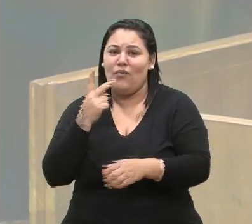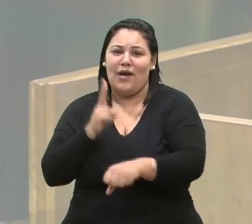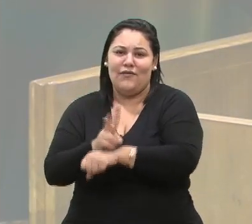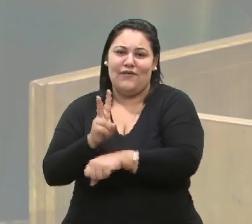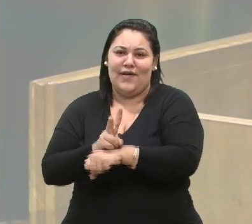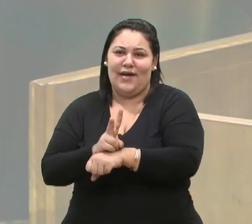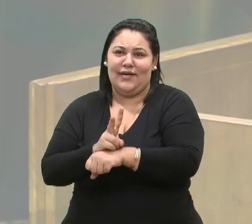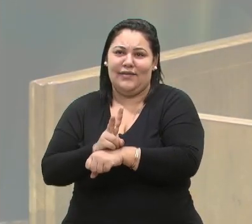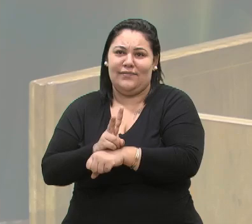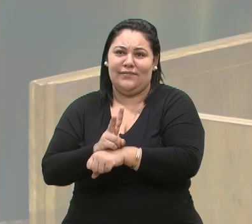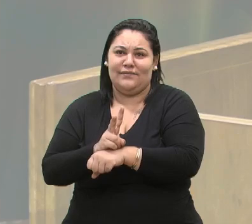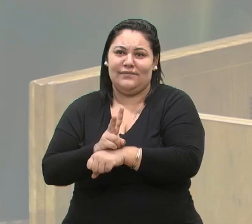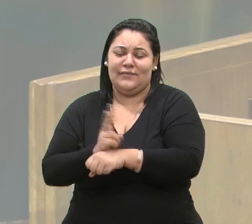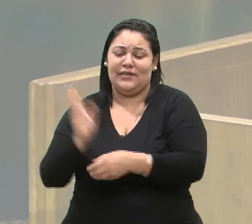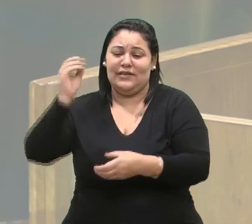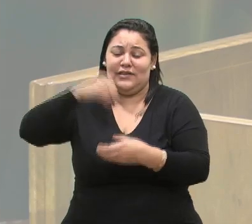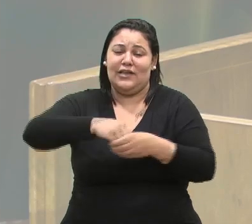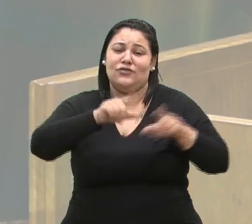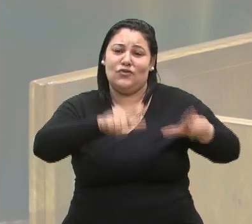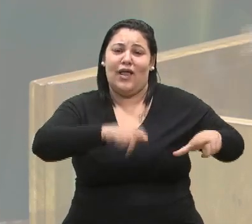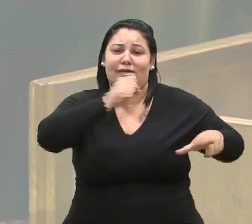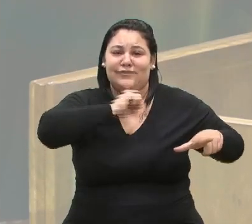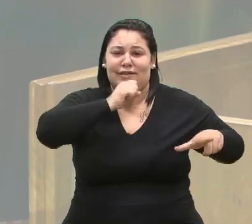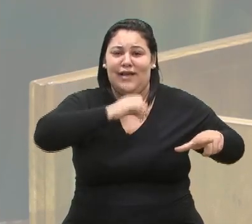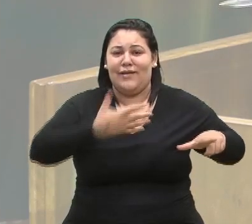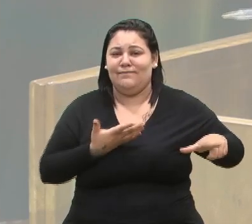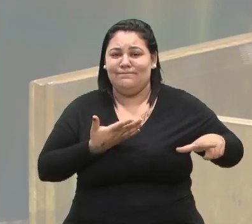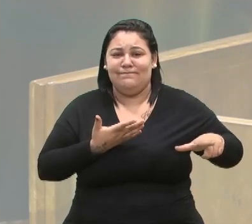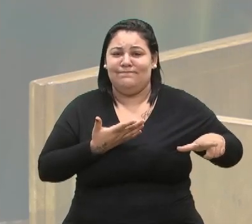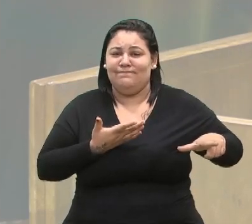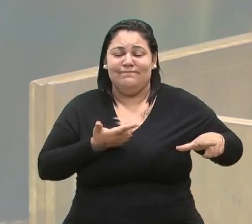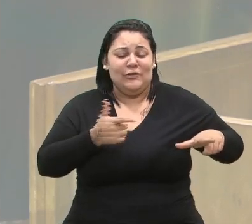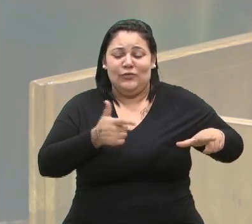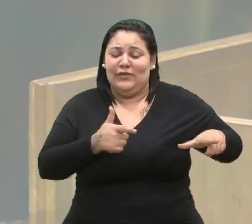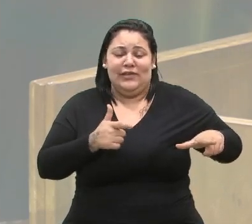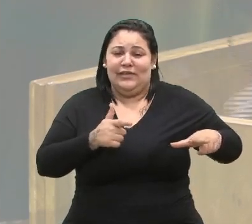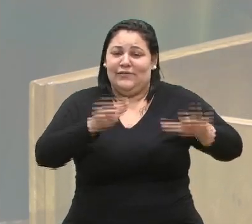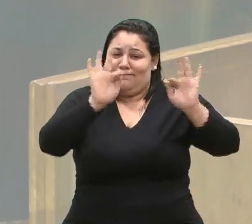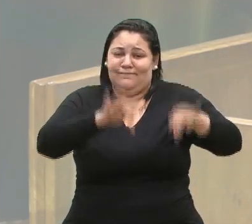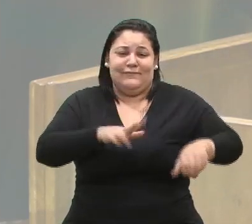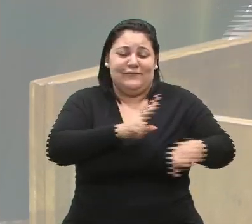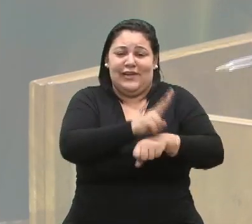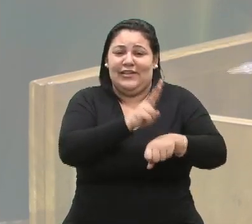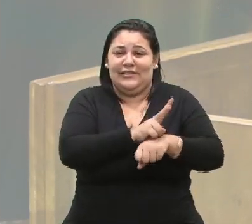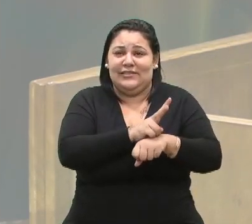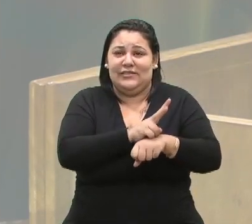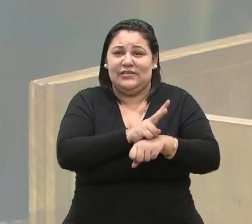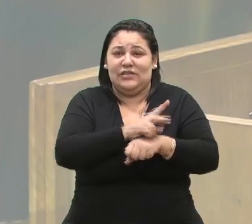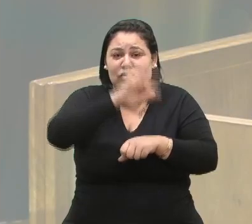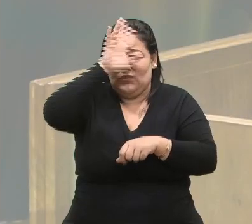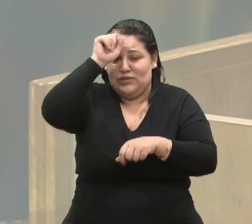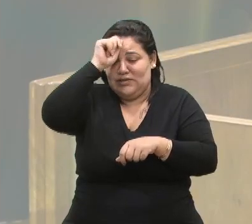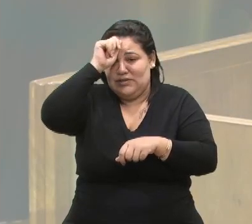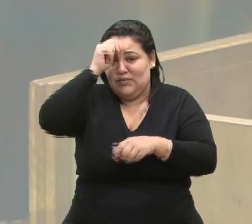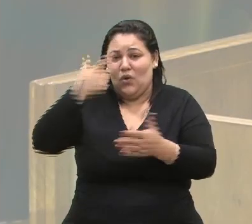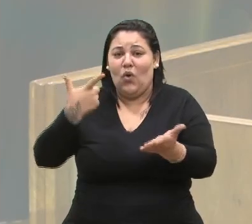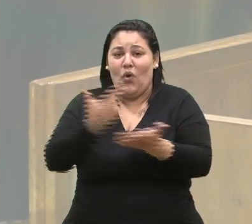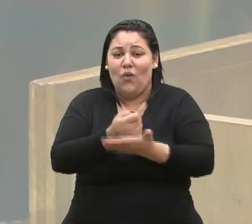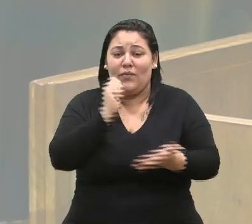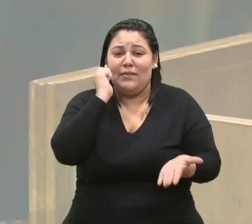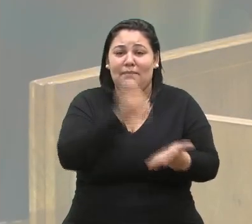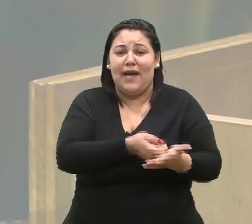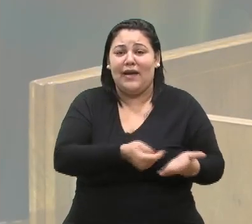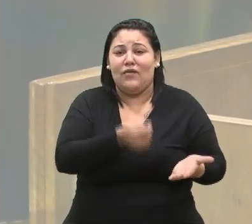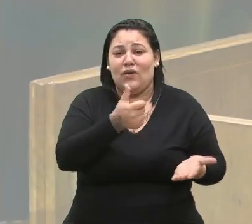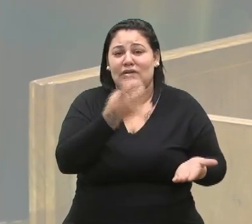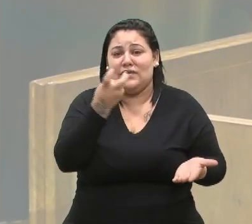em casa de idosos. E o município, as vagas que compra, paga quase 5 mil cada vaga. Então é mais